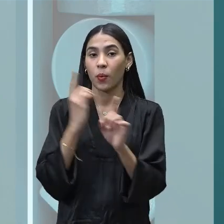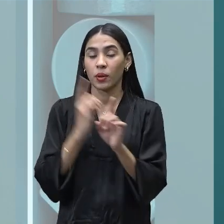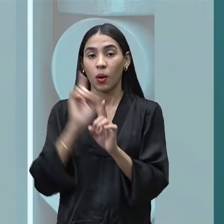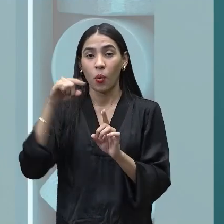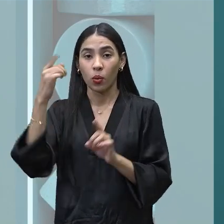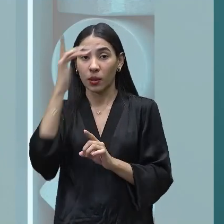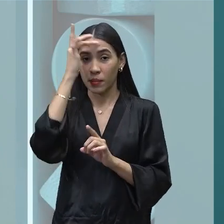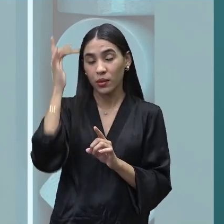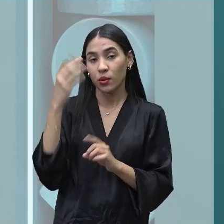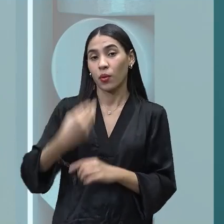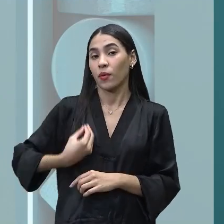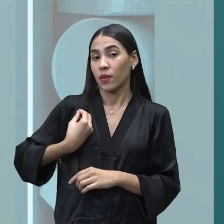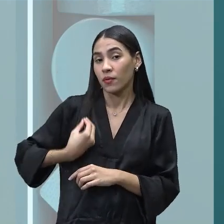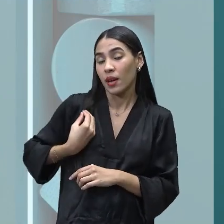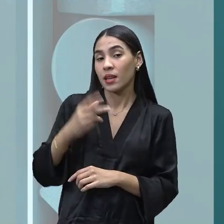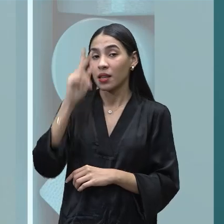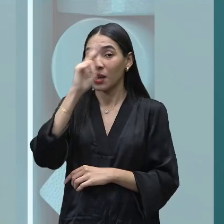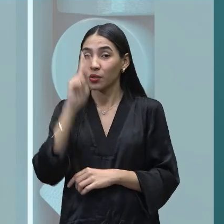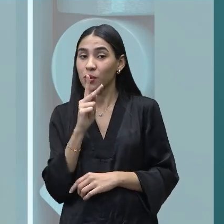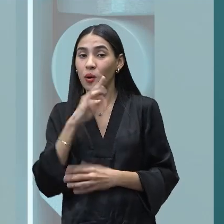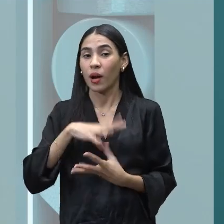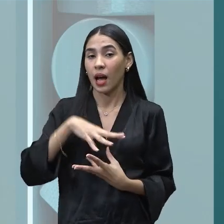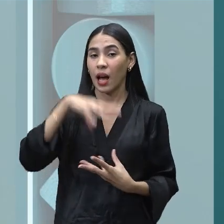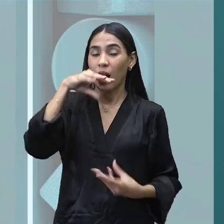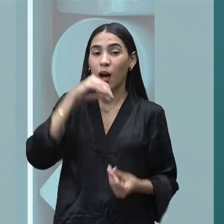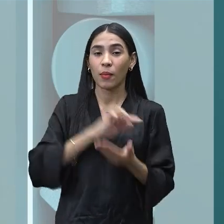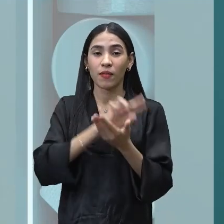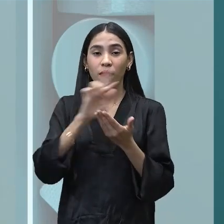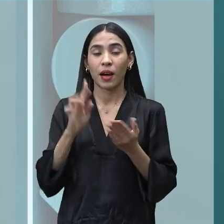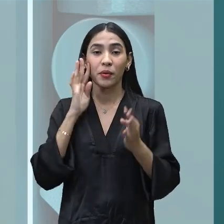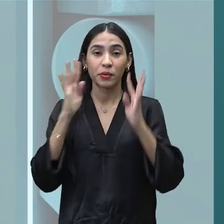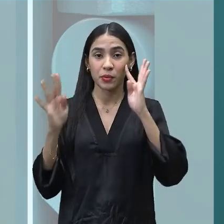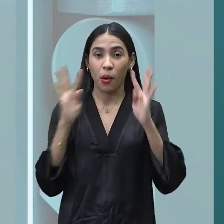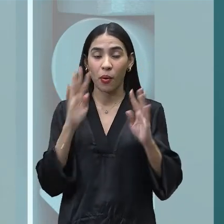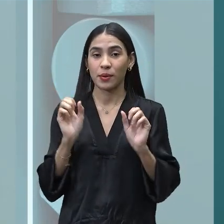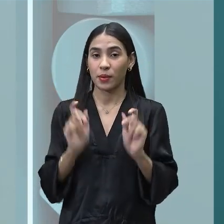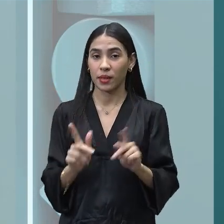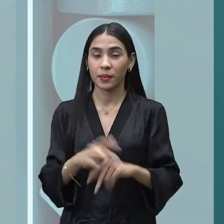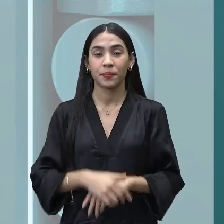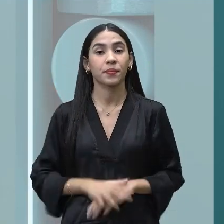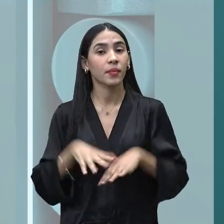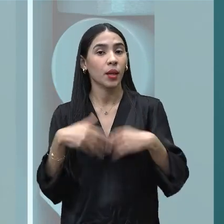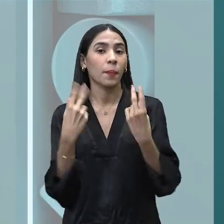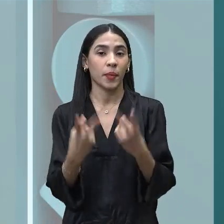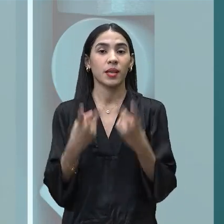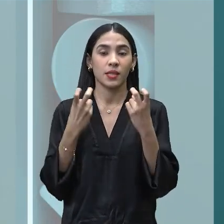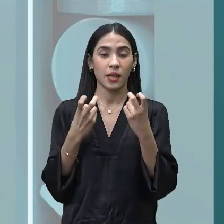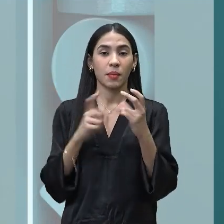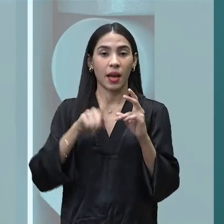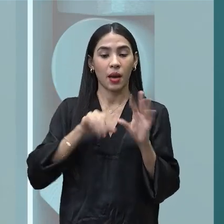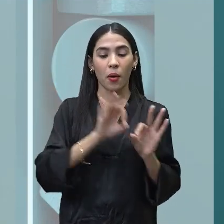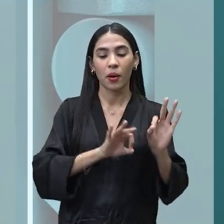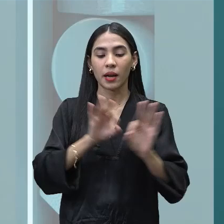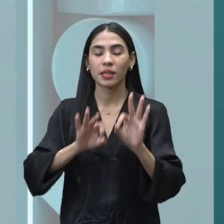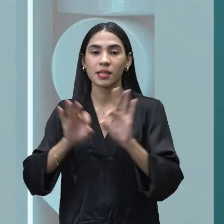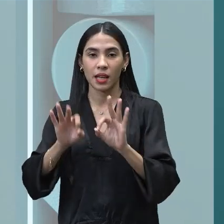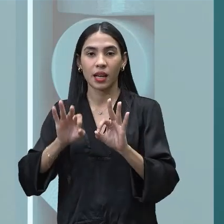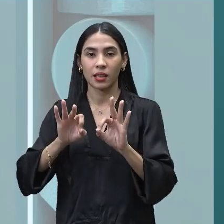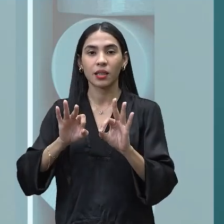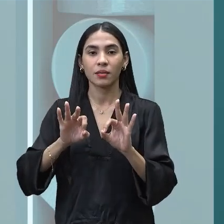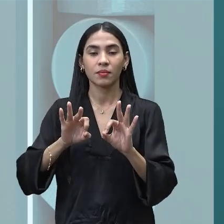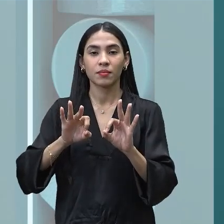pessoa, as vivências, as histórias, a alma povoada de sonhos, ok? Então, observem que isso foi feito de forma intencional,